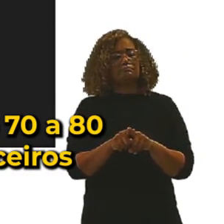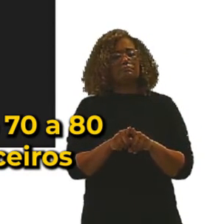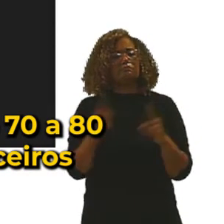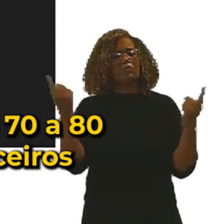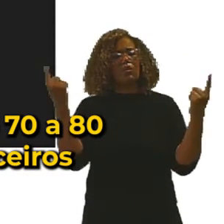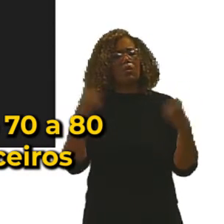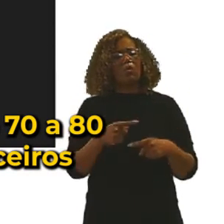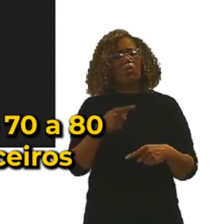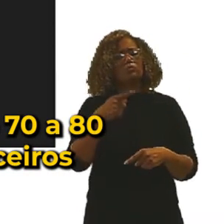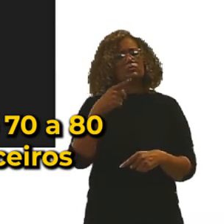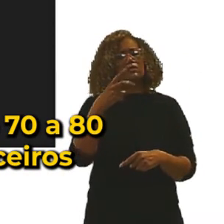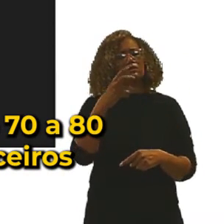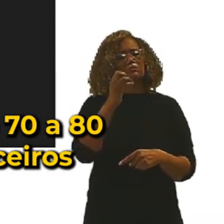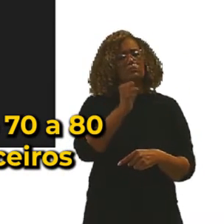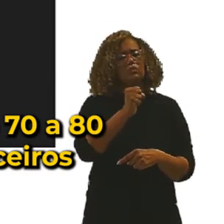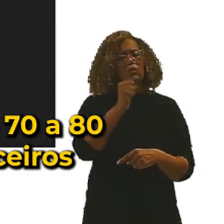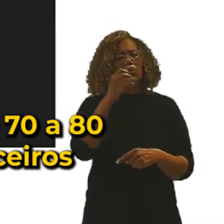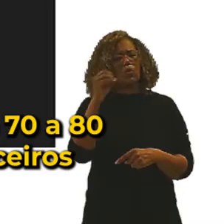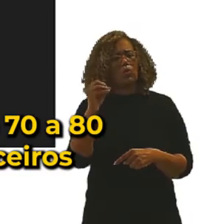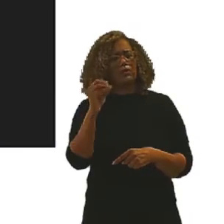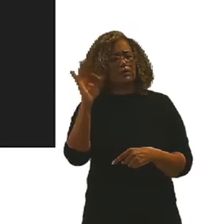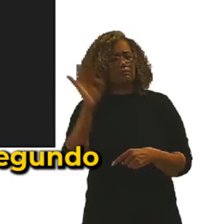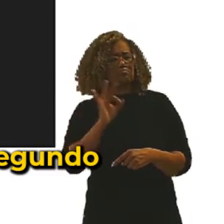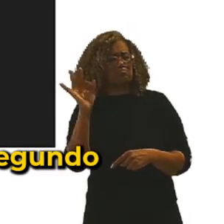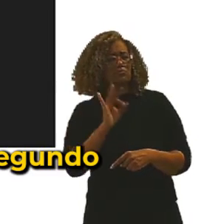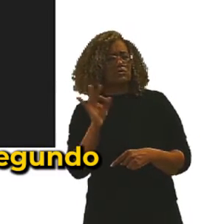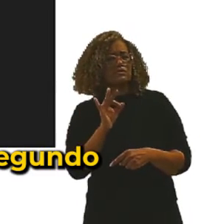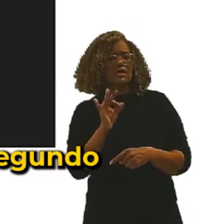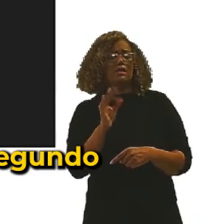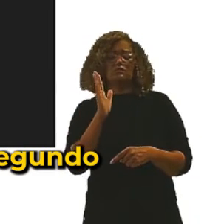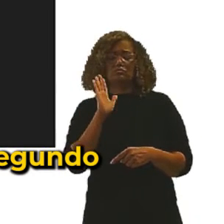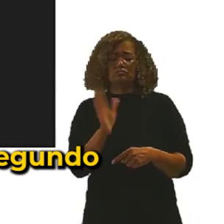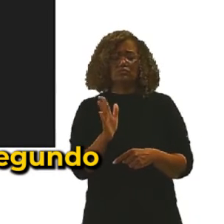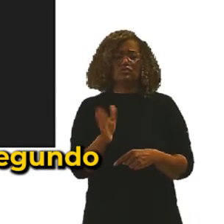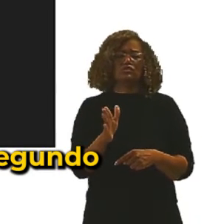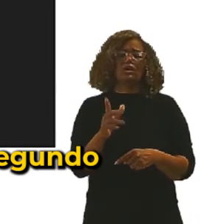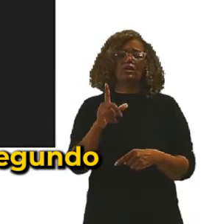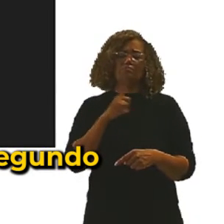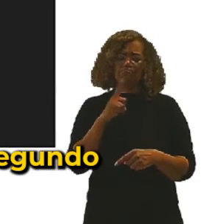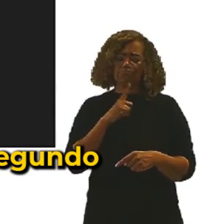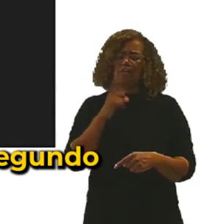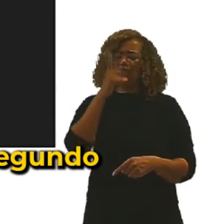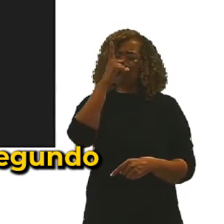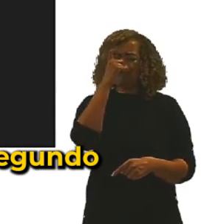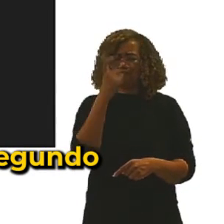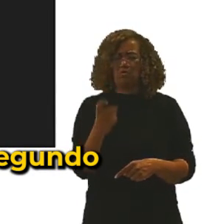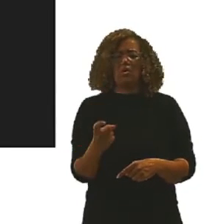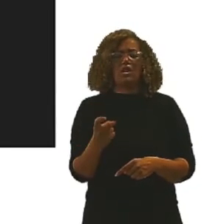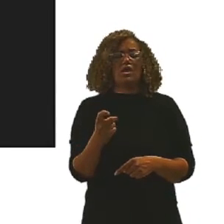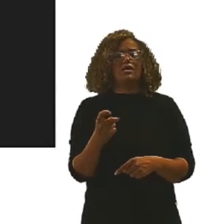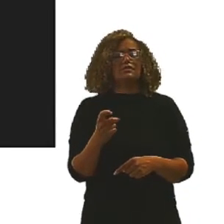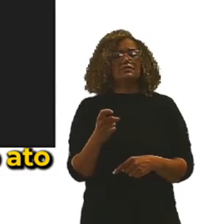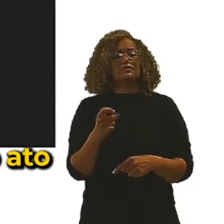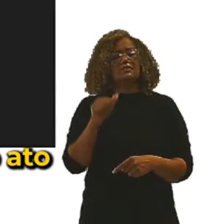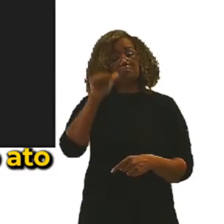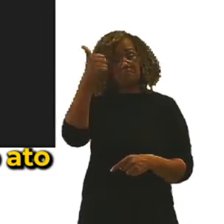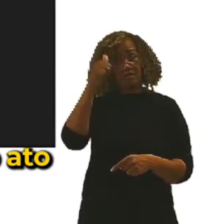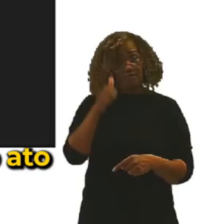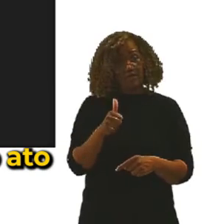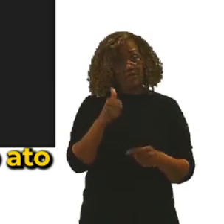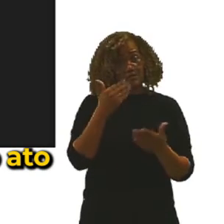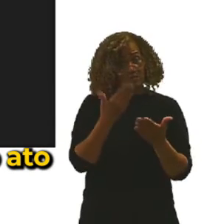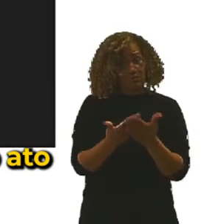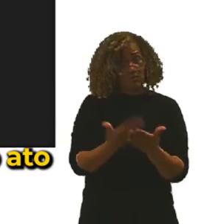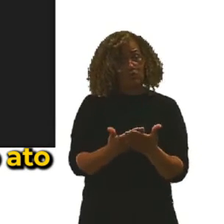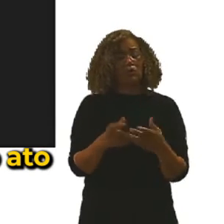a 80% das mulheres mortas pelos parceiros íntimos já tiveram episódio de violência anterior, segundo estudos de Campbell, né? Então, isso